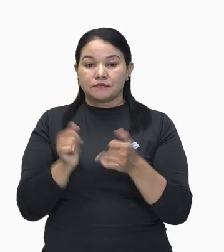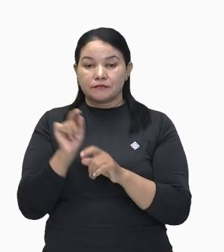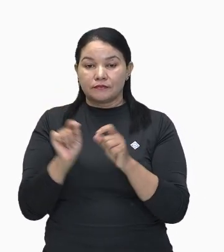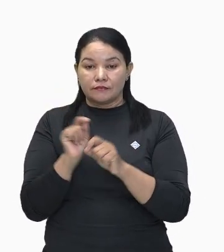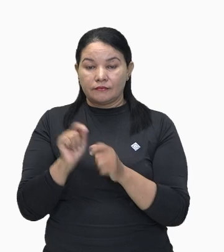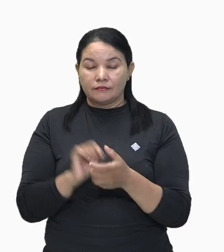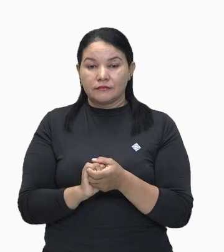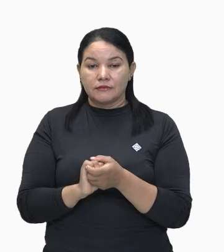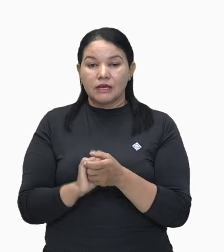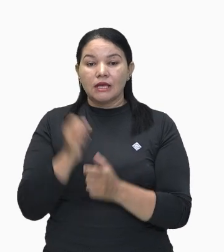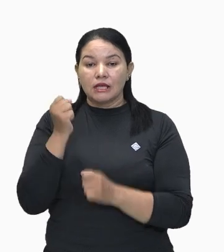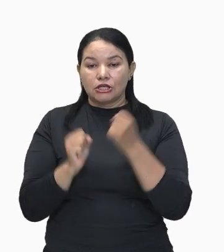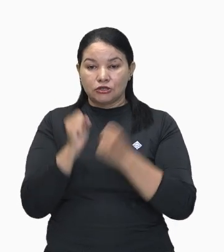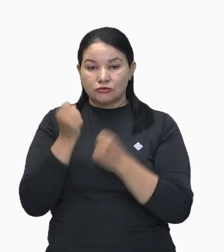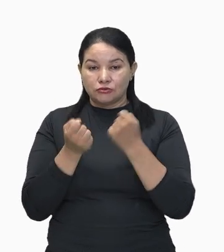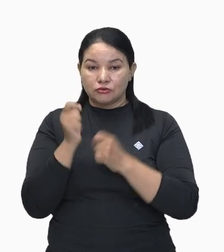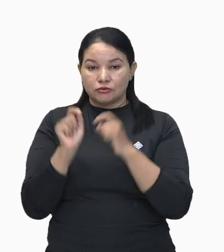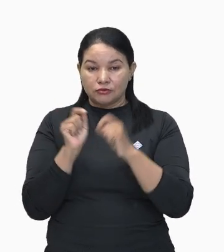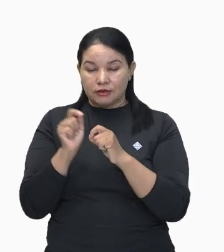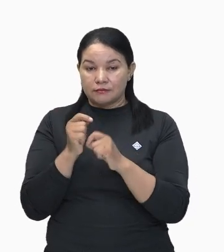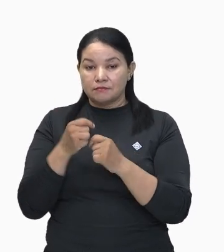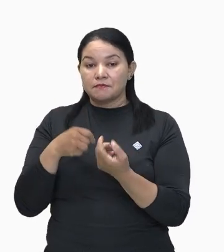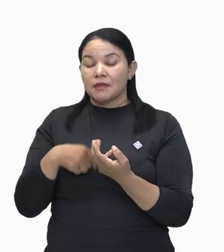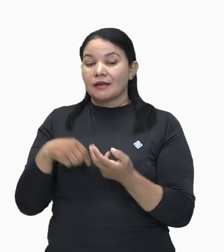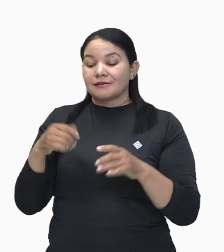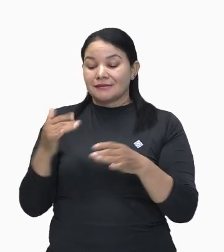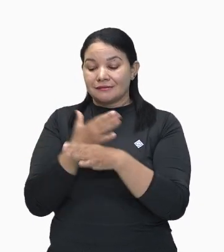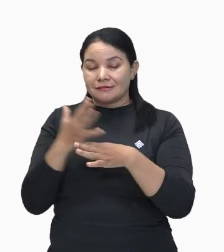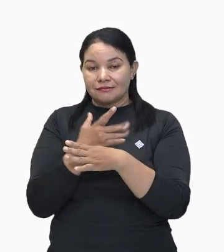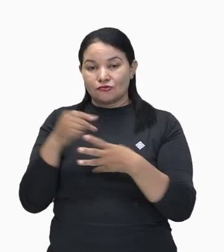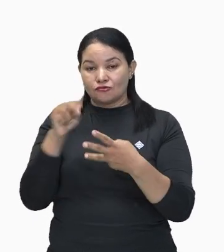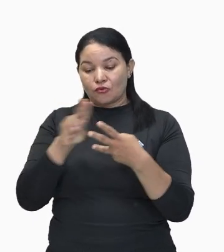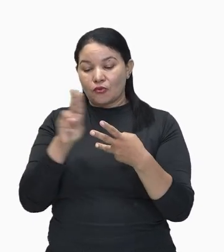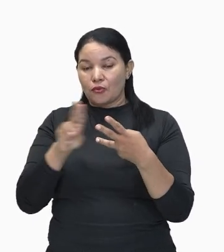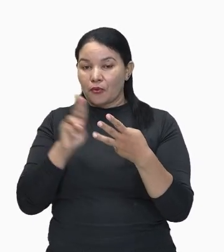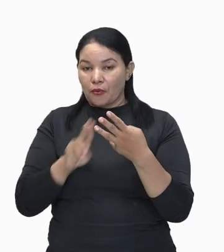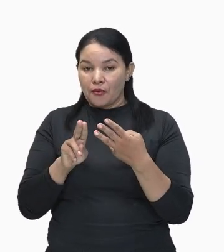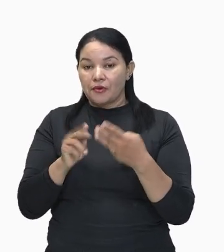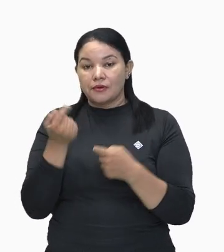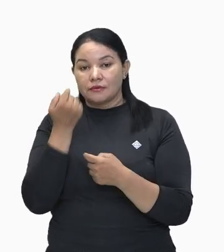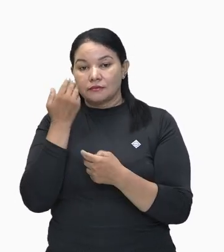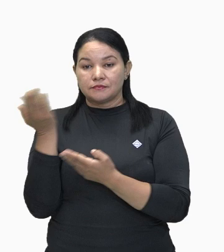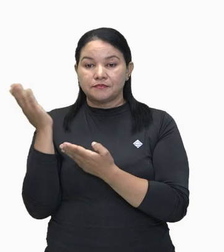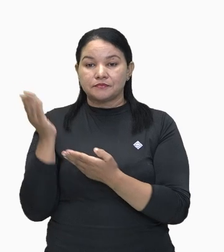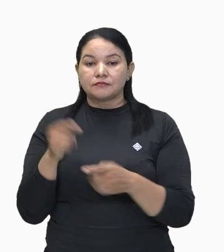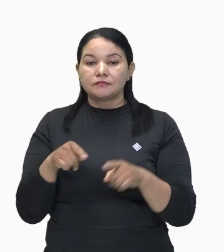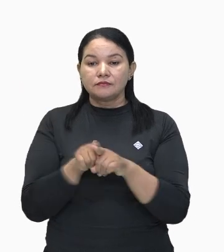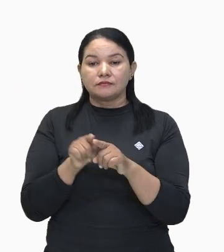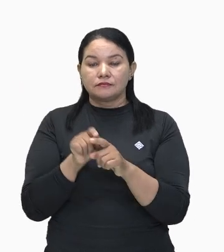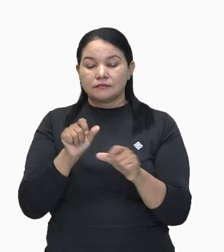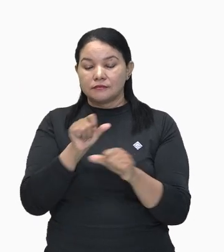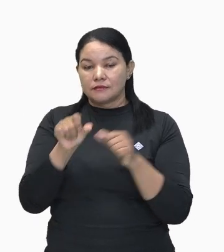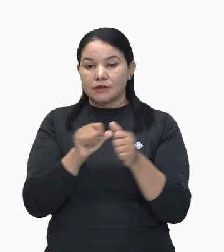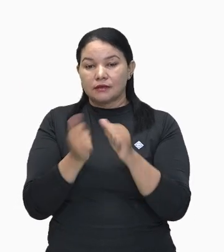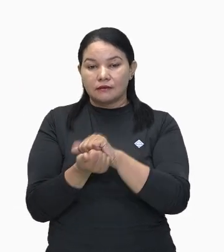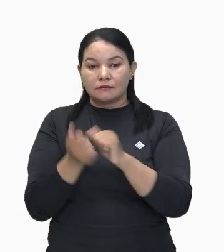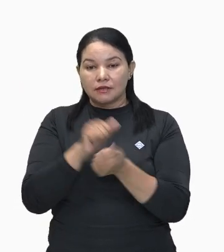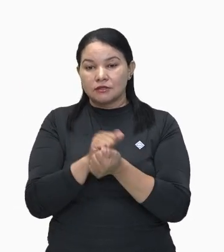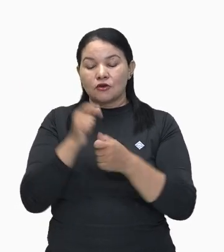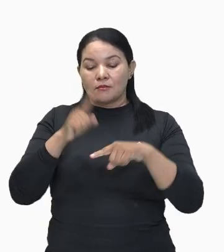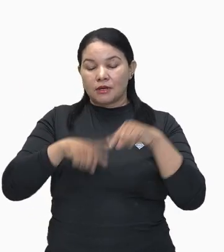Winnipeg, Calgary e Edmonton, que vão trazer indústrias secundárias, mas voltadas ali para a transformação de recursos naturais e